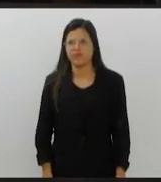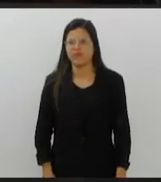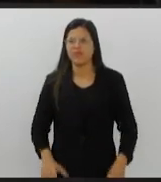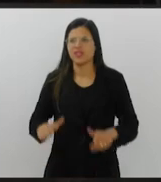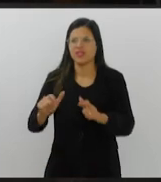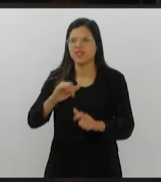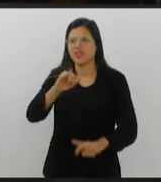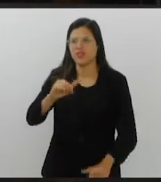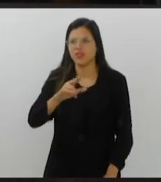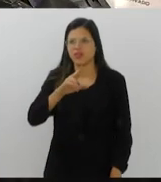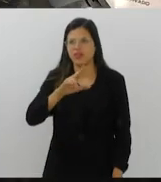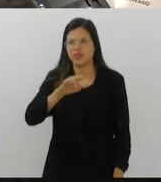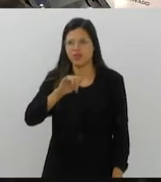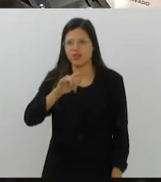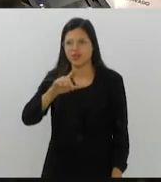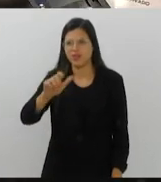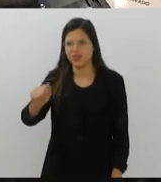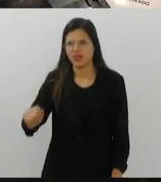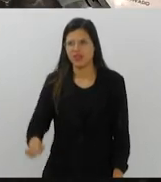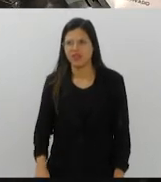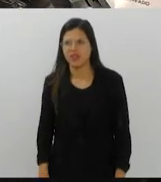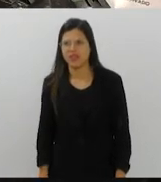Júlia? Ah, está ali a Júlia.